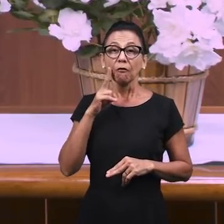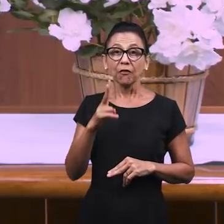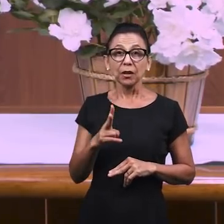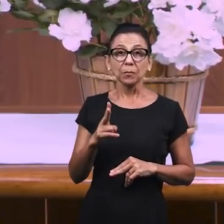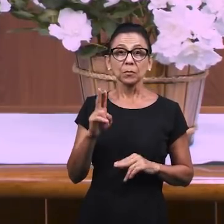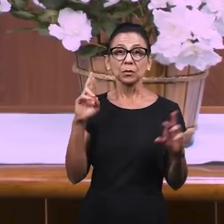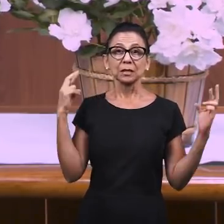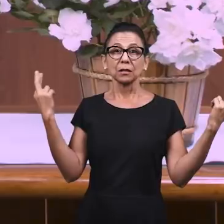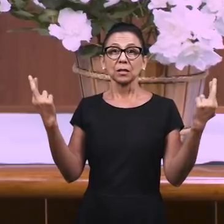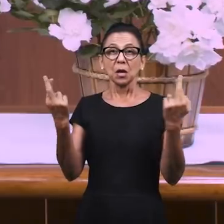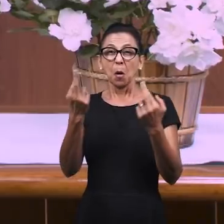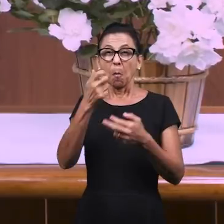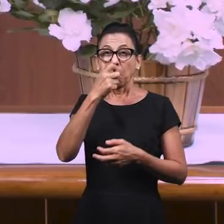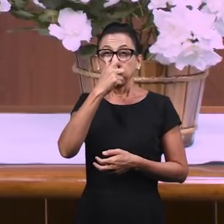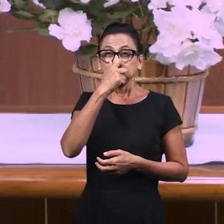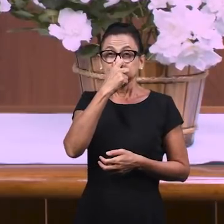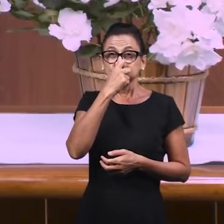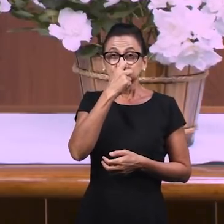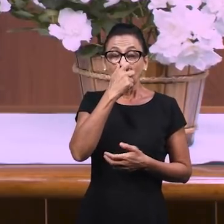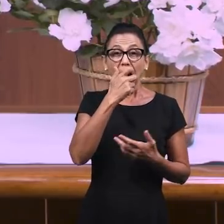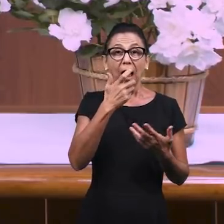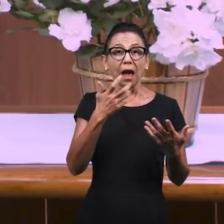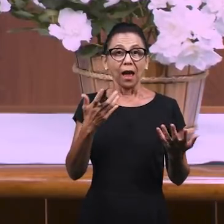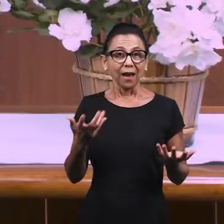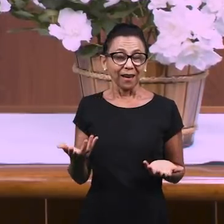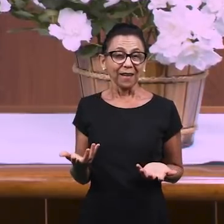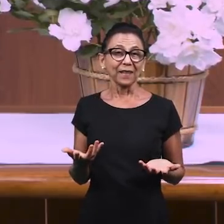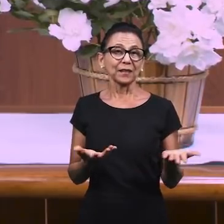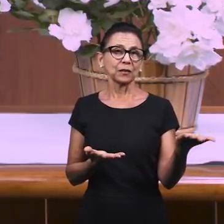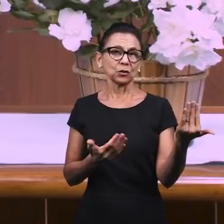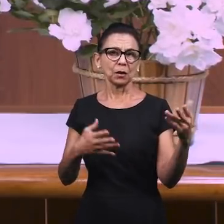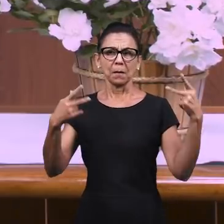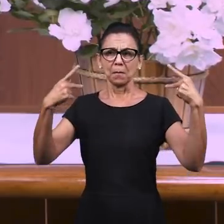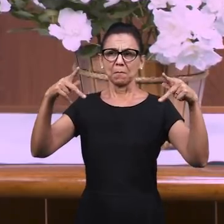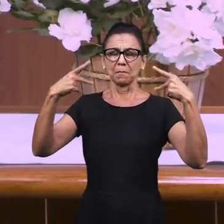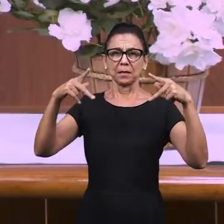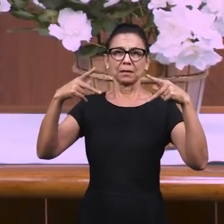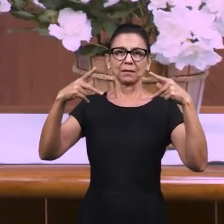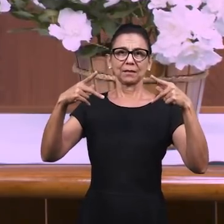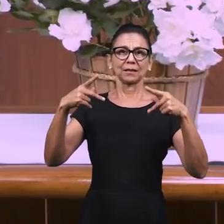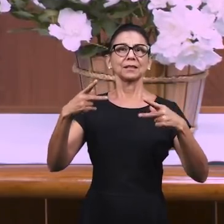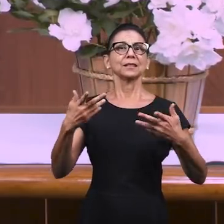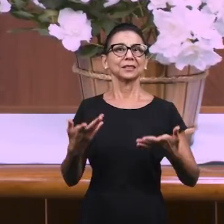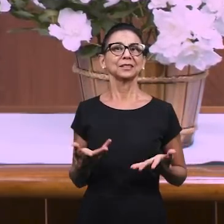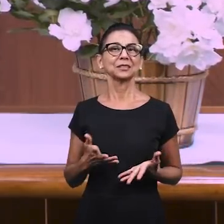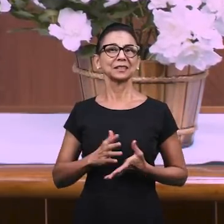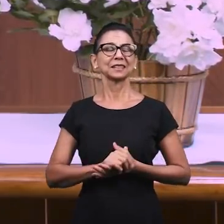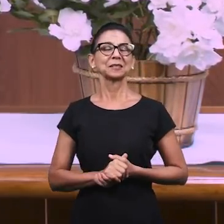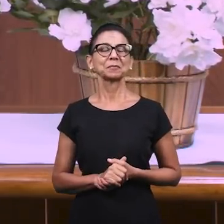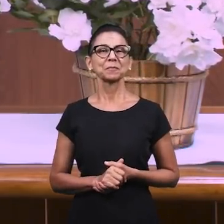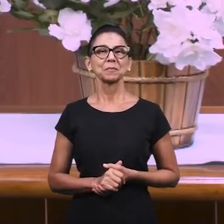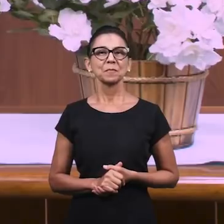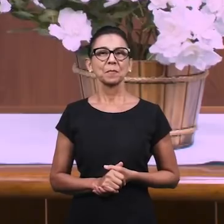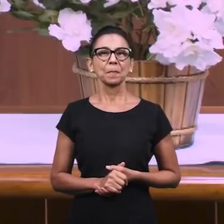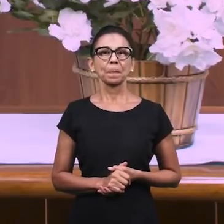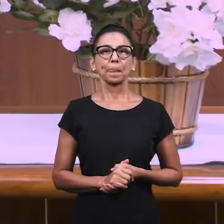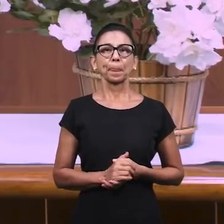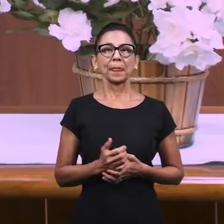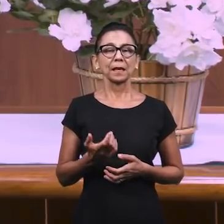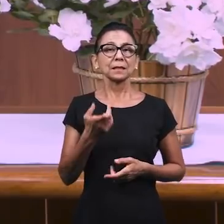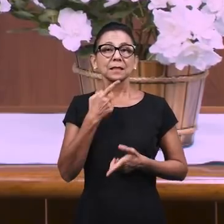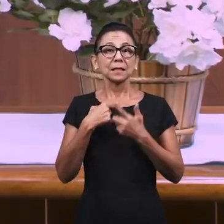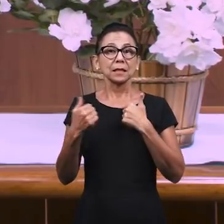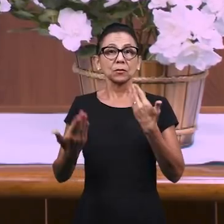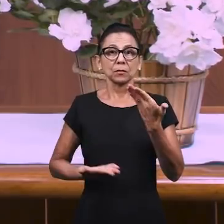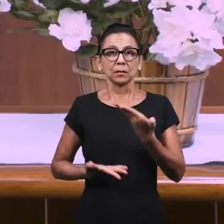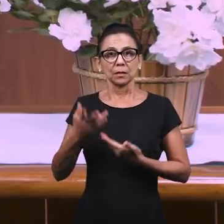de reuniões tão cheias, os jovens estão fervorosos, os jovens estão mandando uma mensagem, né? É uma expressão da obra, os jovens dizendo